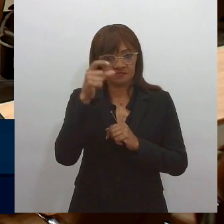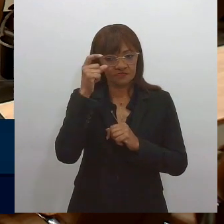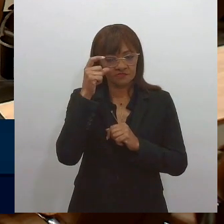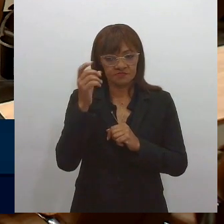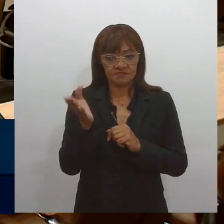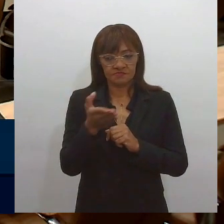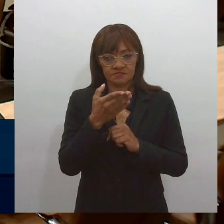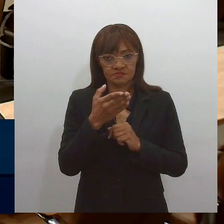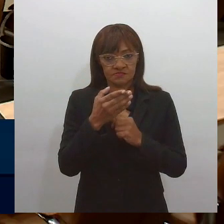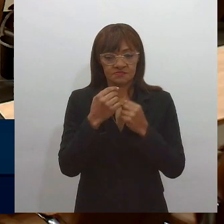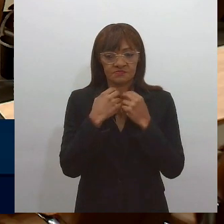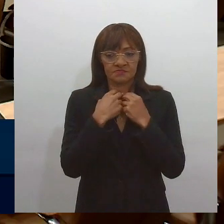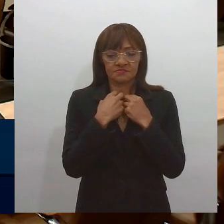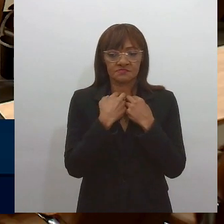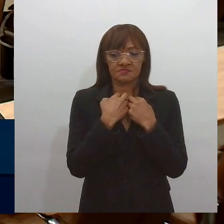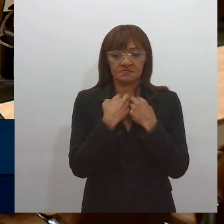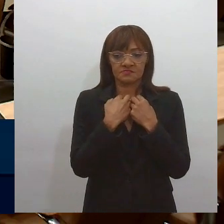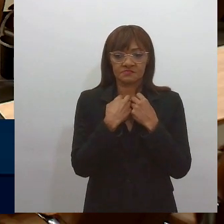pequ